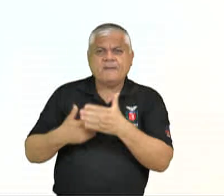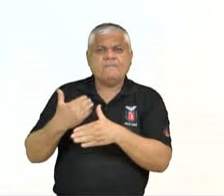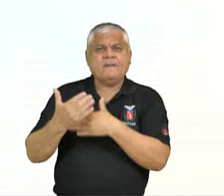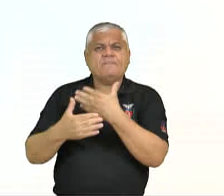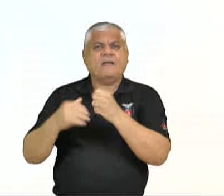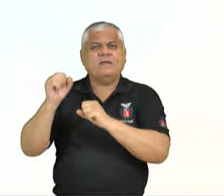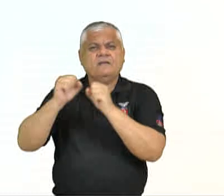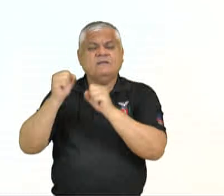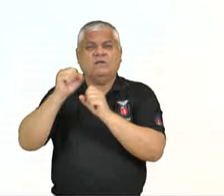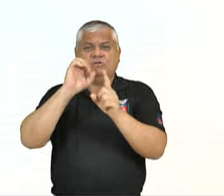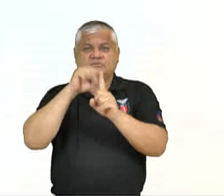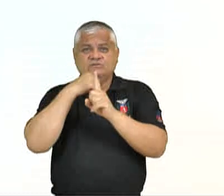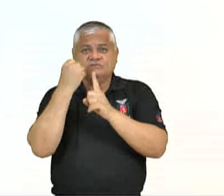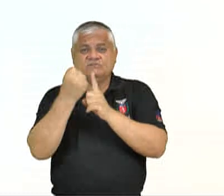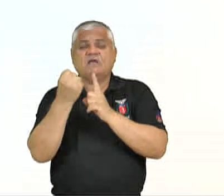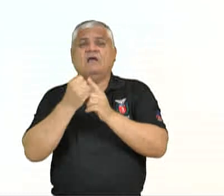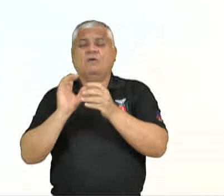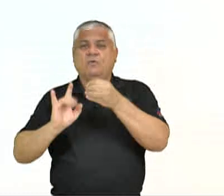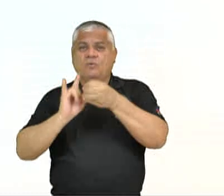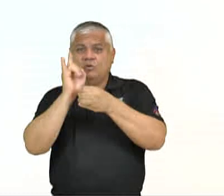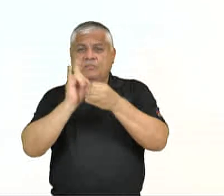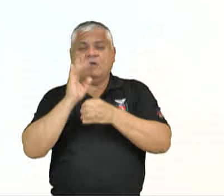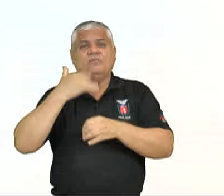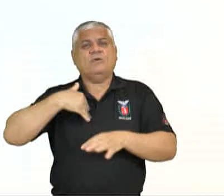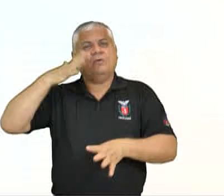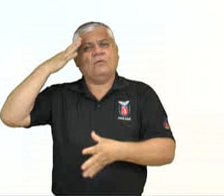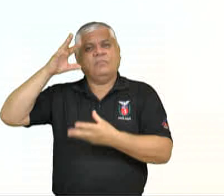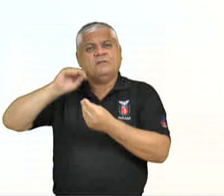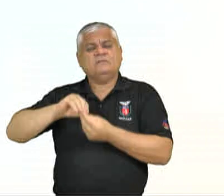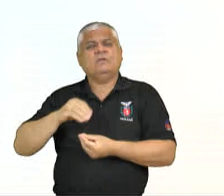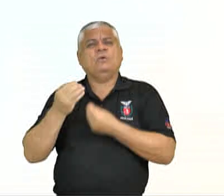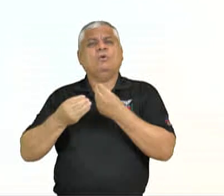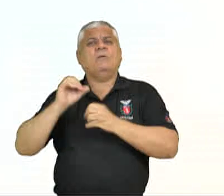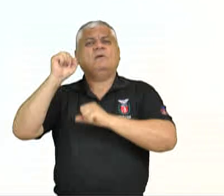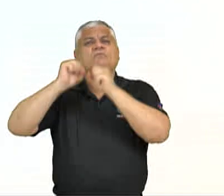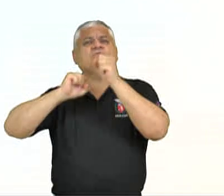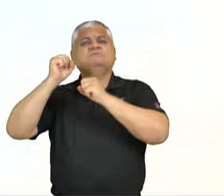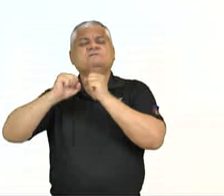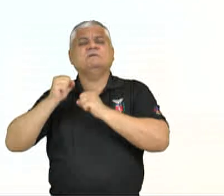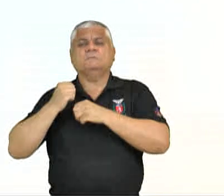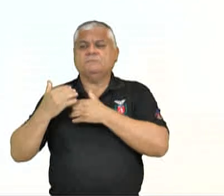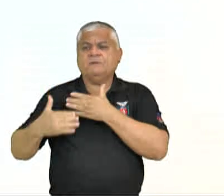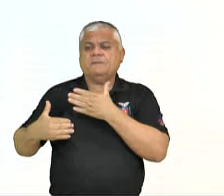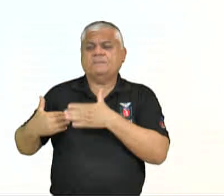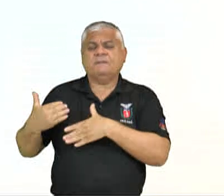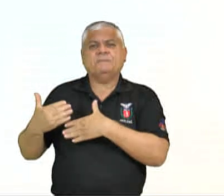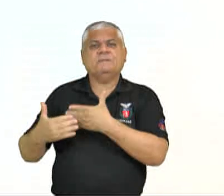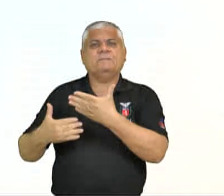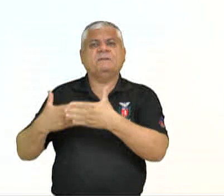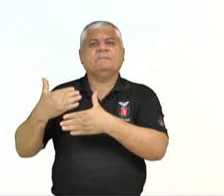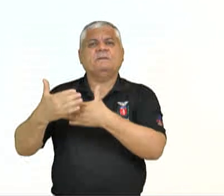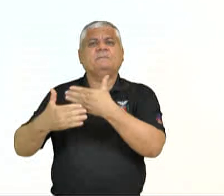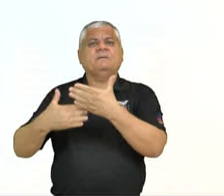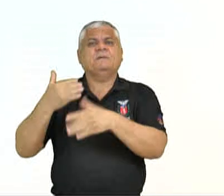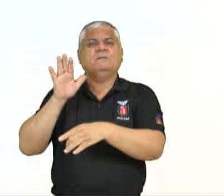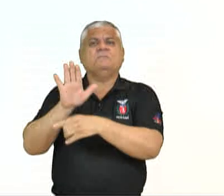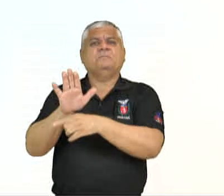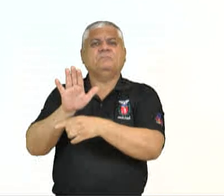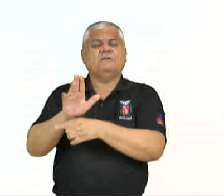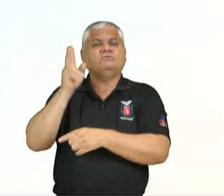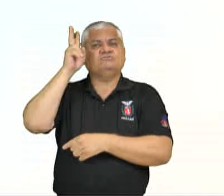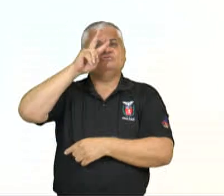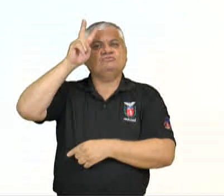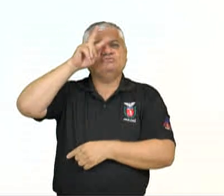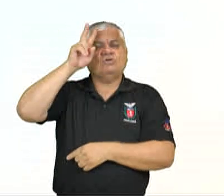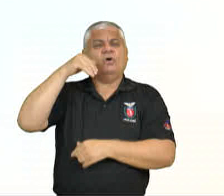aspectos sociais e urbanos, é compreender como a industrialização vem, ao longo dos anos, impactando na nossa história.